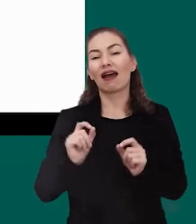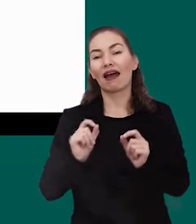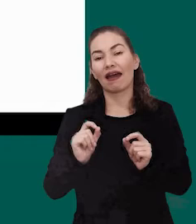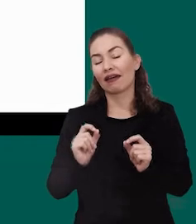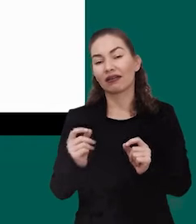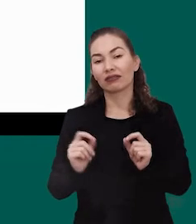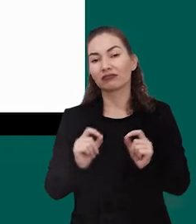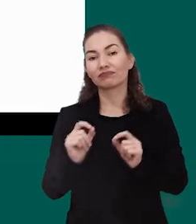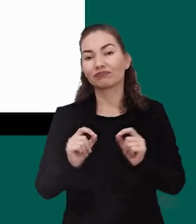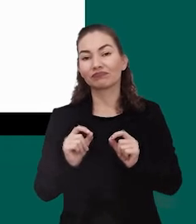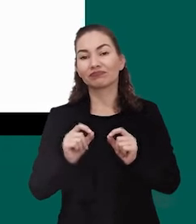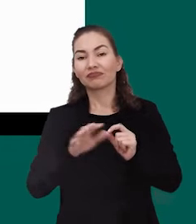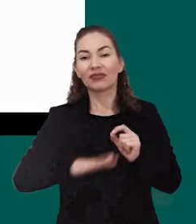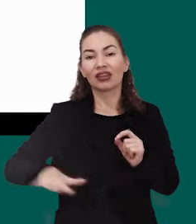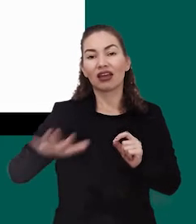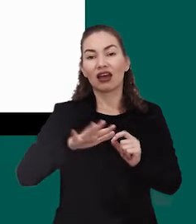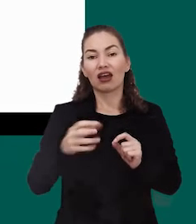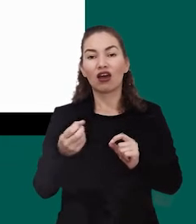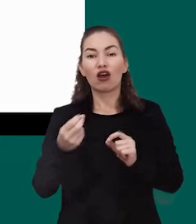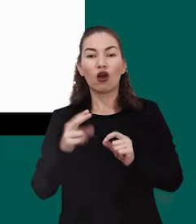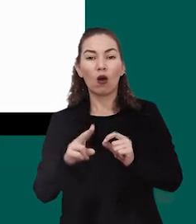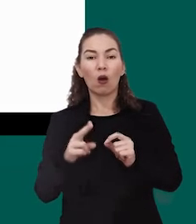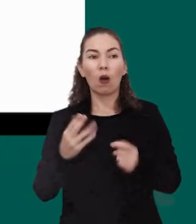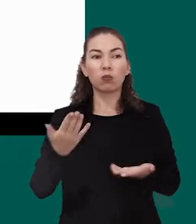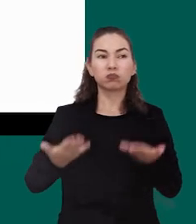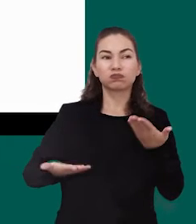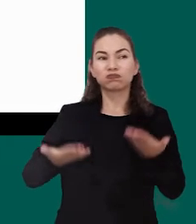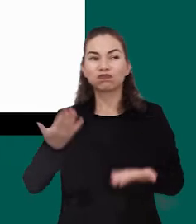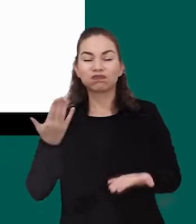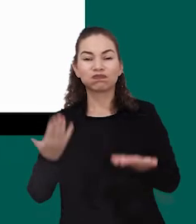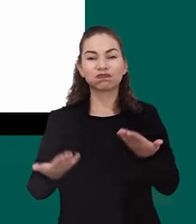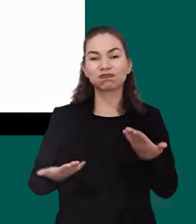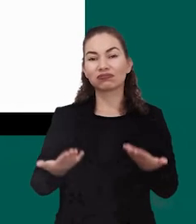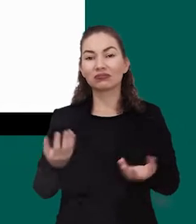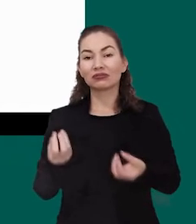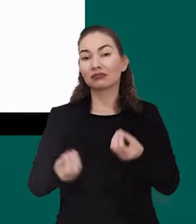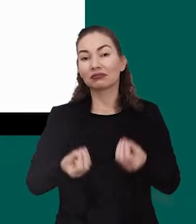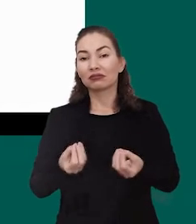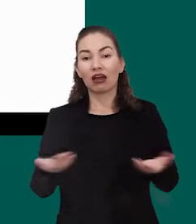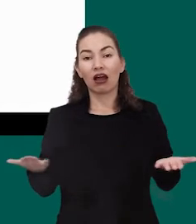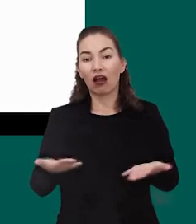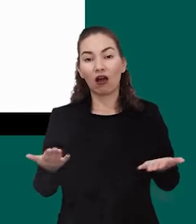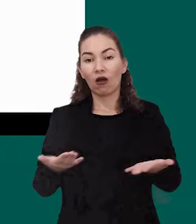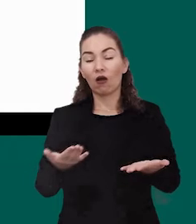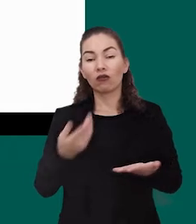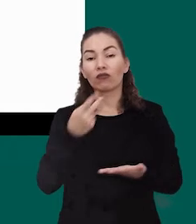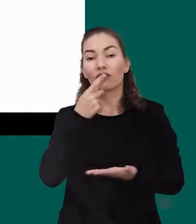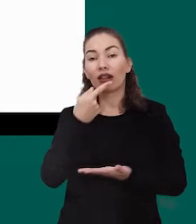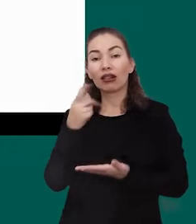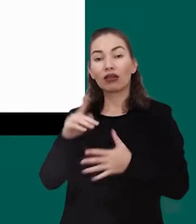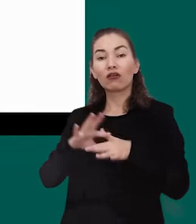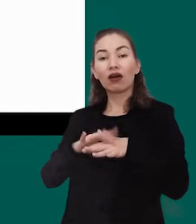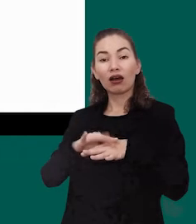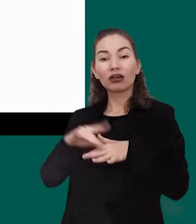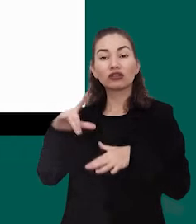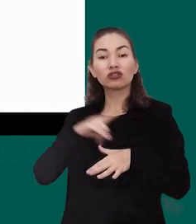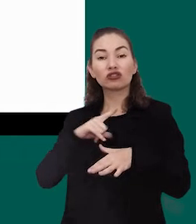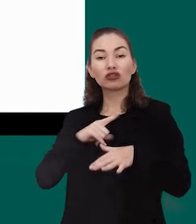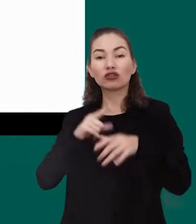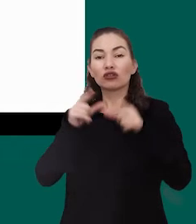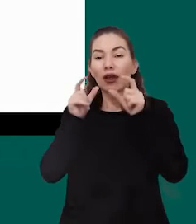né, a ambientes ou a desequilíbrios de humores. Na verdade, o Louis Pasteur é um dos primeiros indivíduos a falar não, as doenças são causadas por